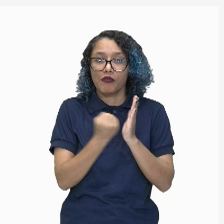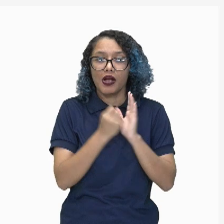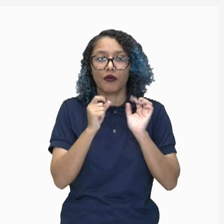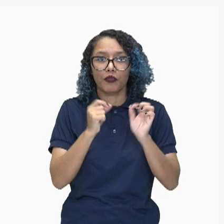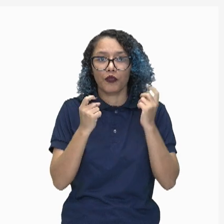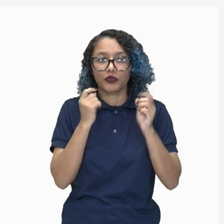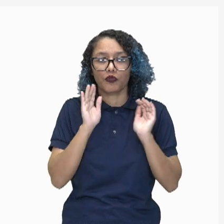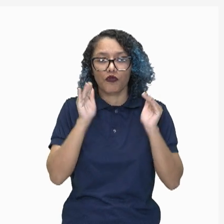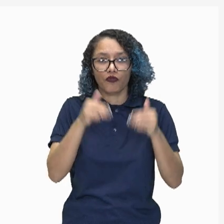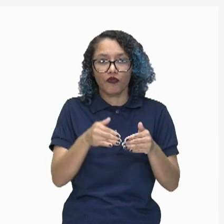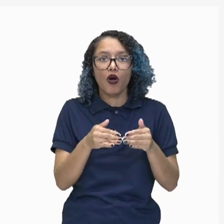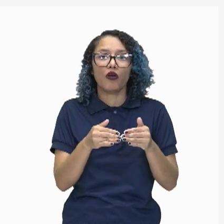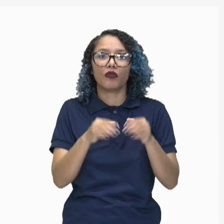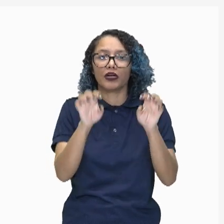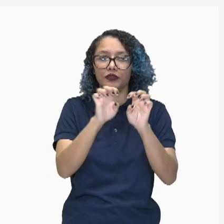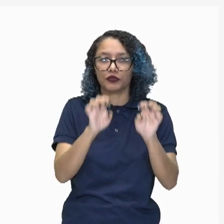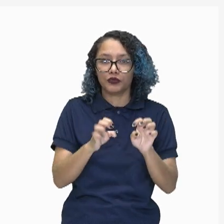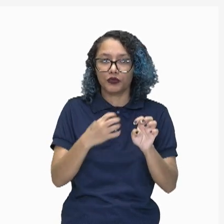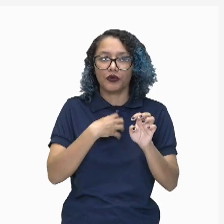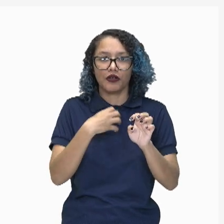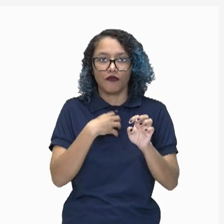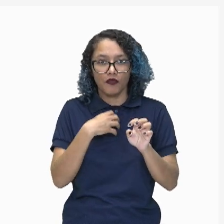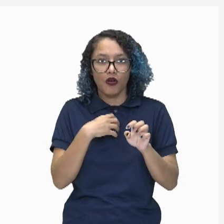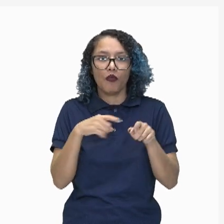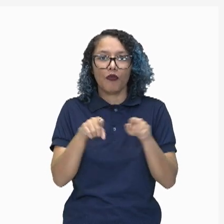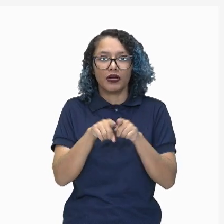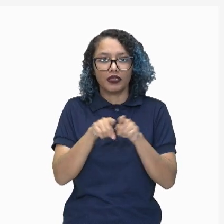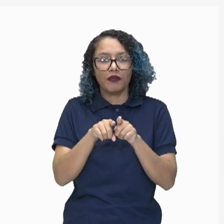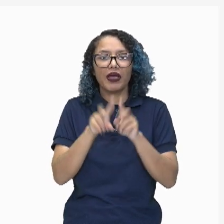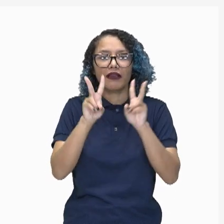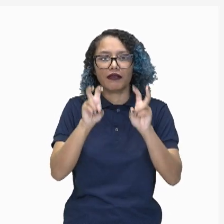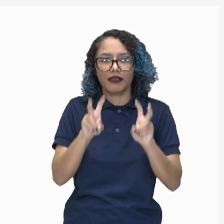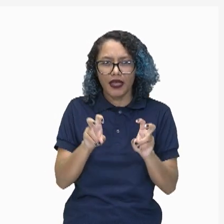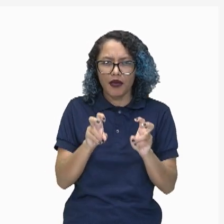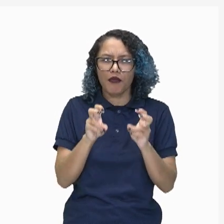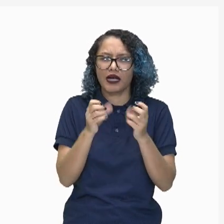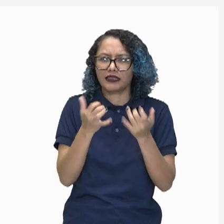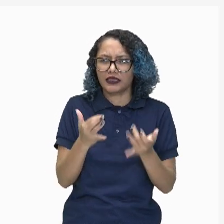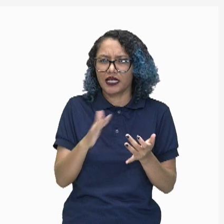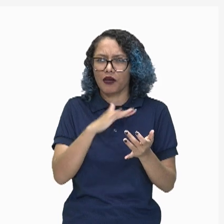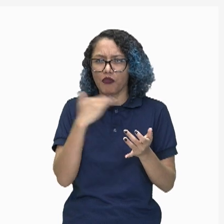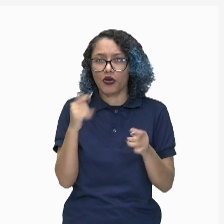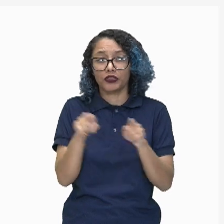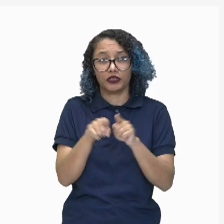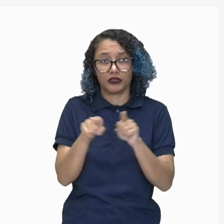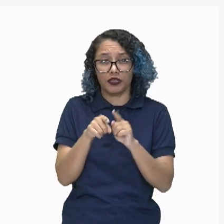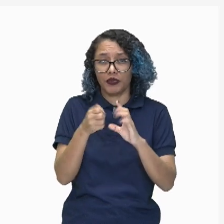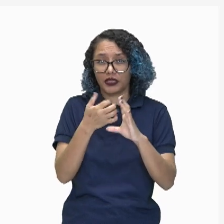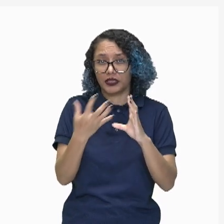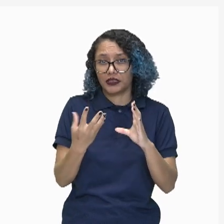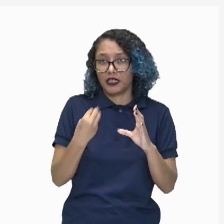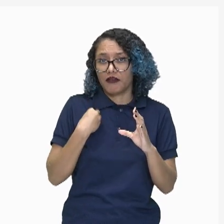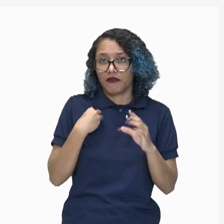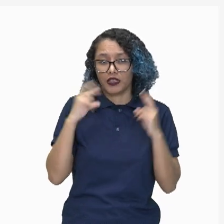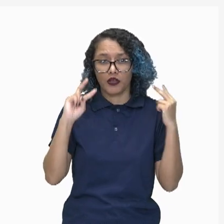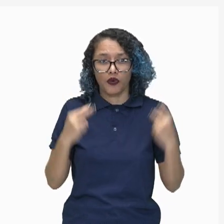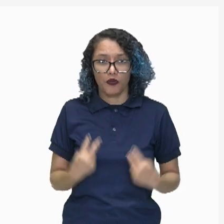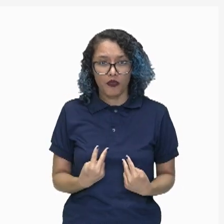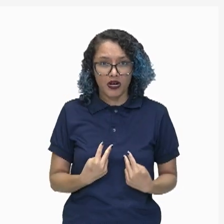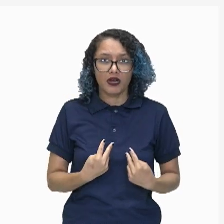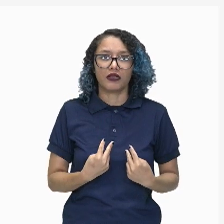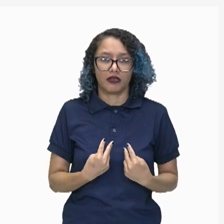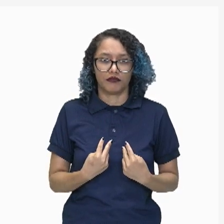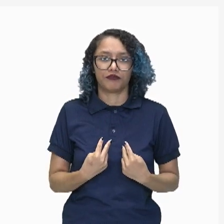ele frequentemente explorava temas como a seca, a morte e a condição humana. A gente vai ver como é que isso